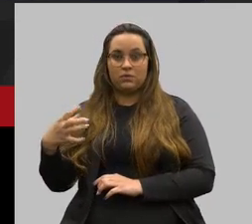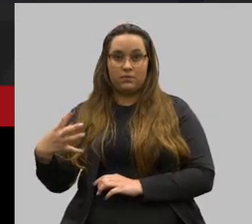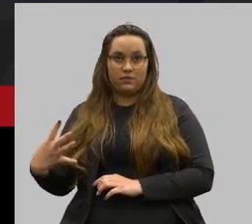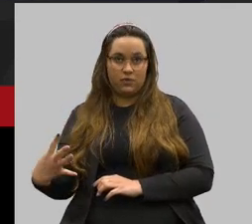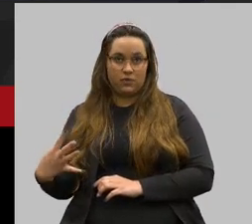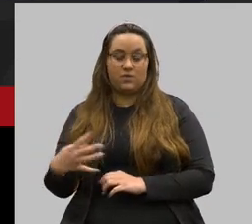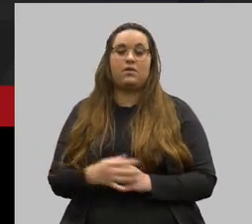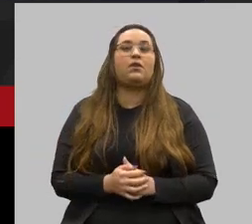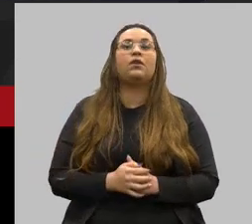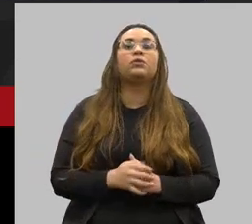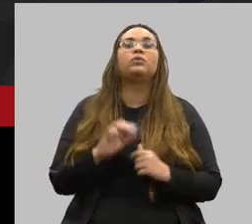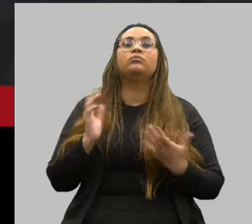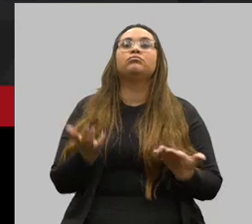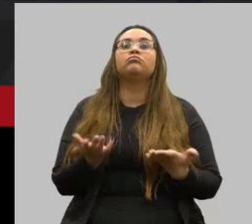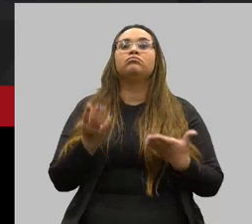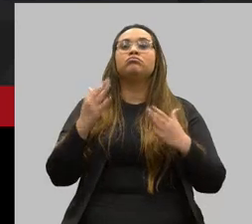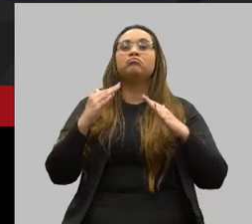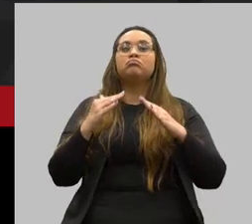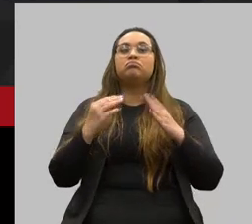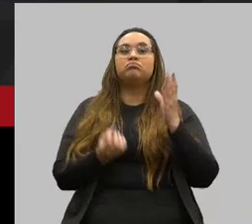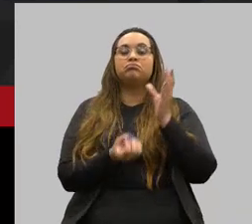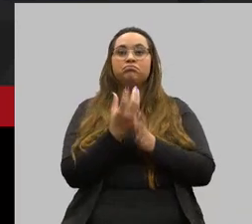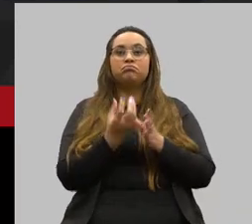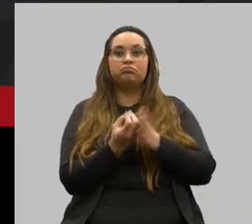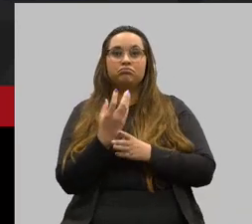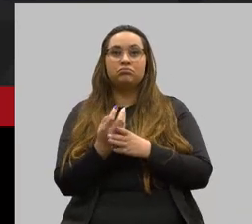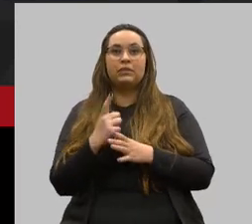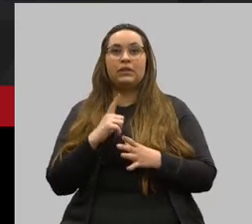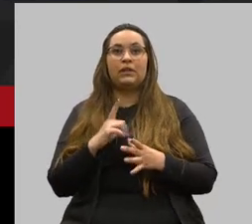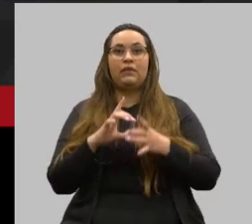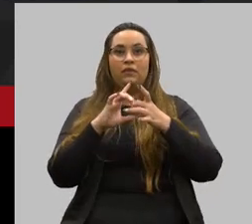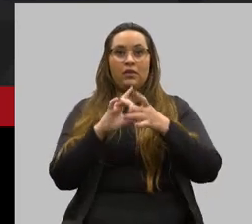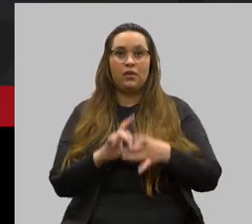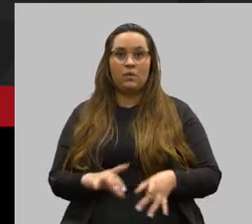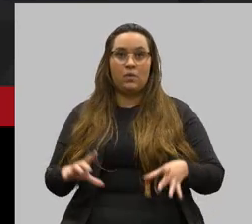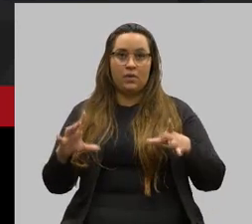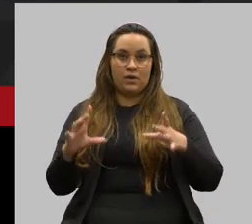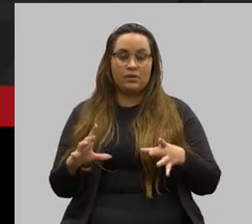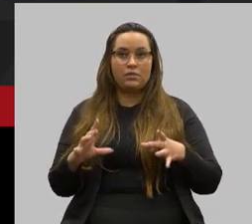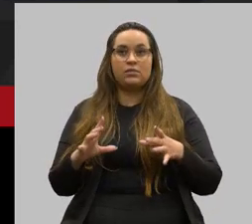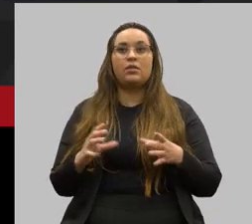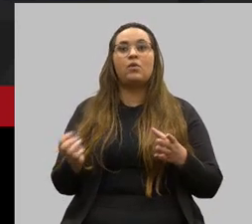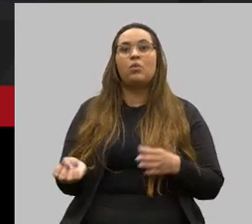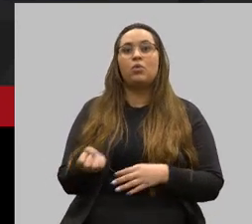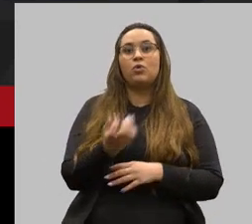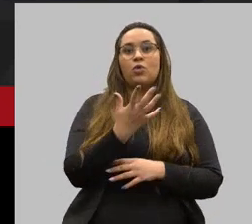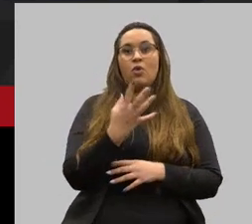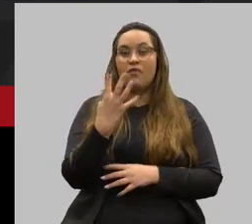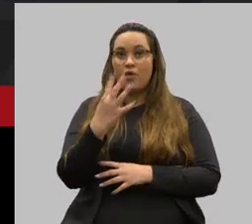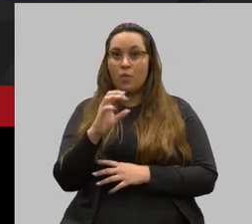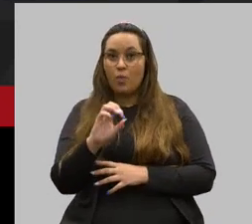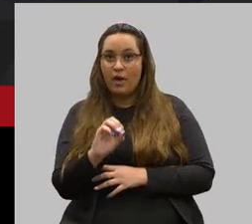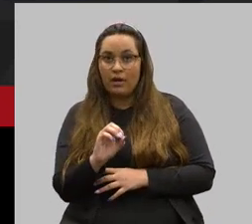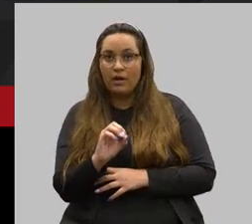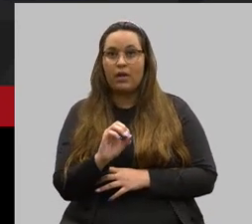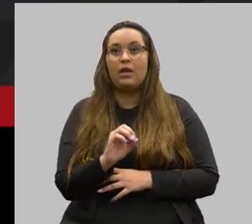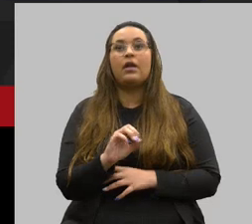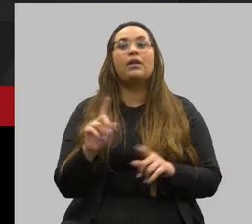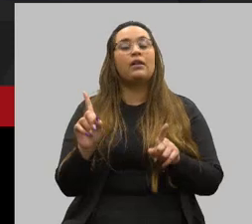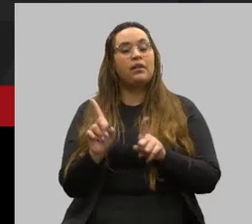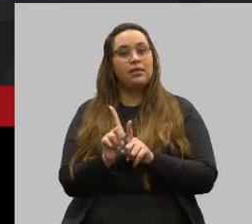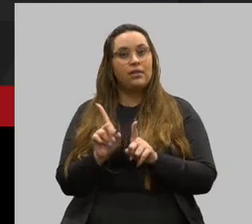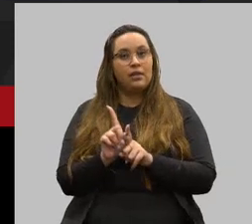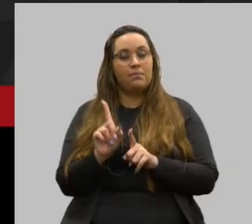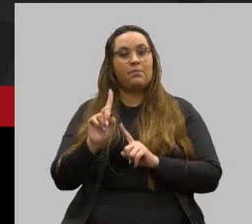Polícia Civil nós tivemos a inauguração de 40 sedes novas e temos em andamento